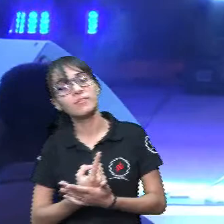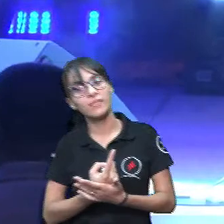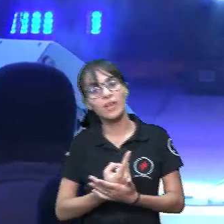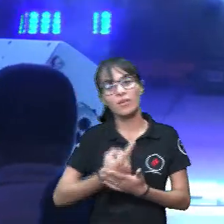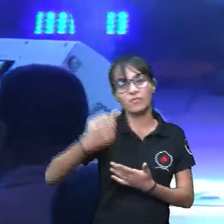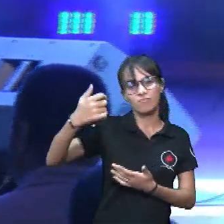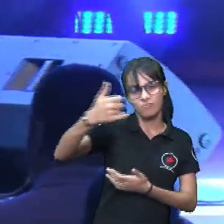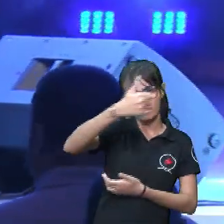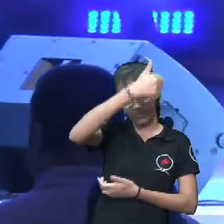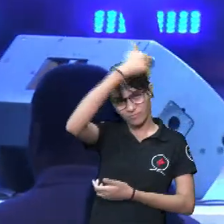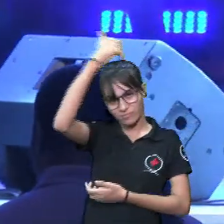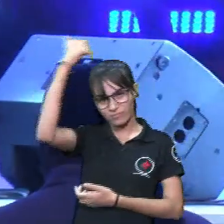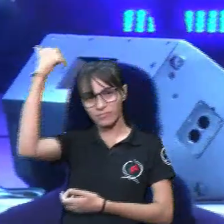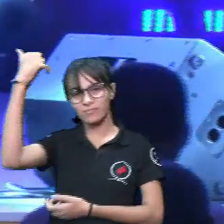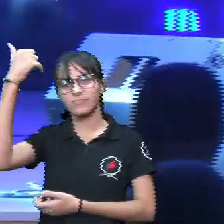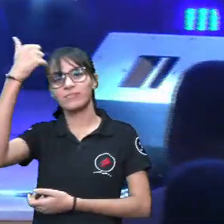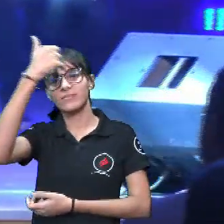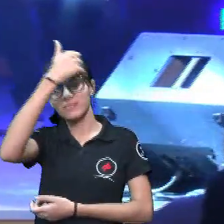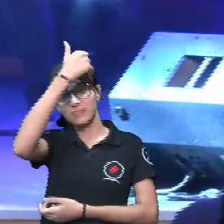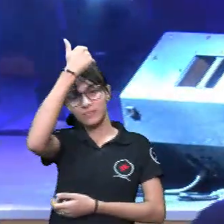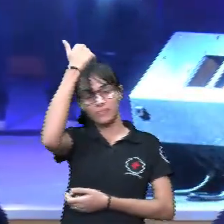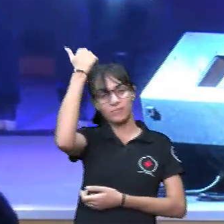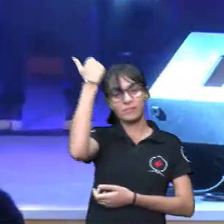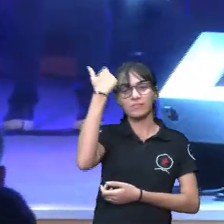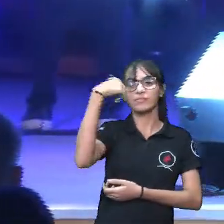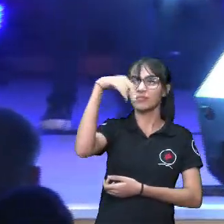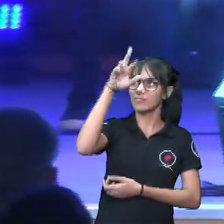comprou, ungido do